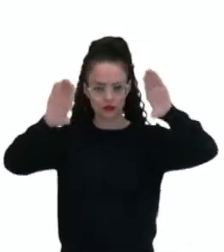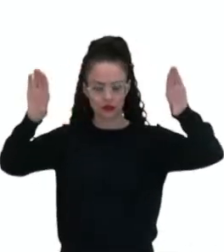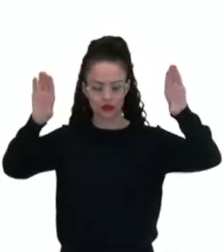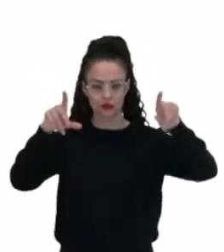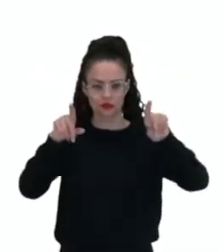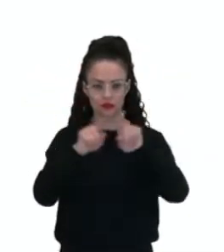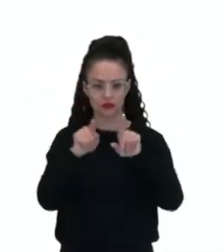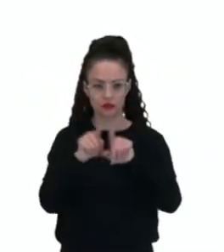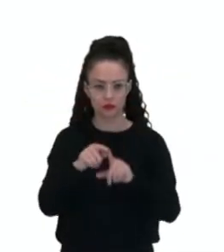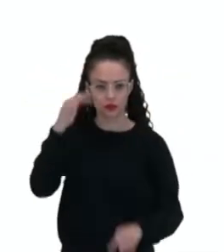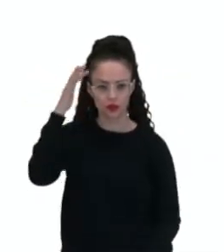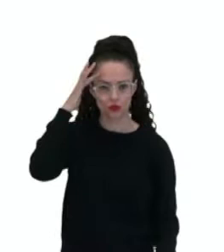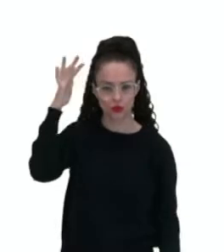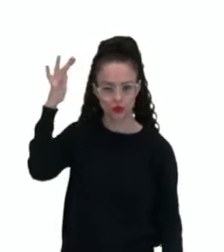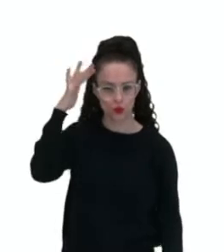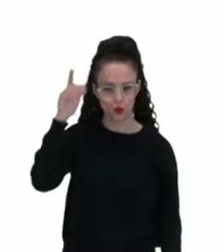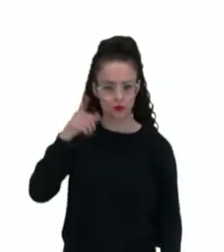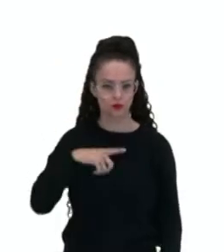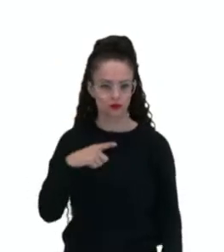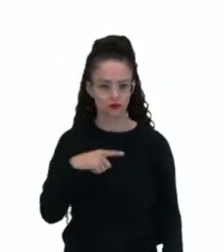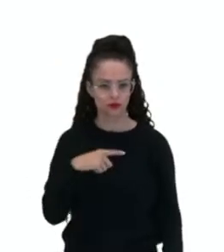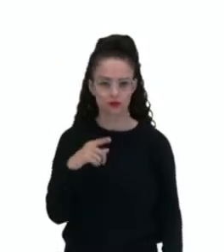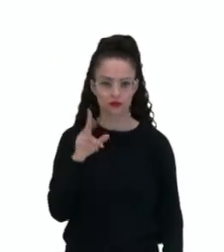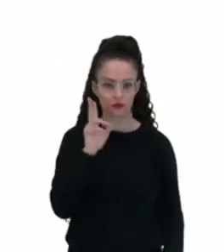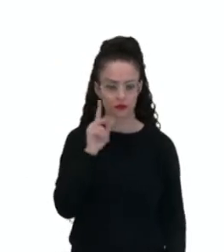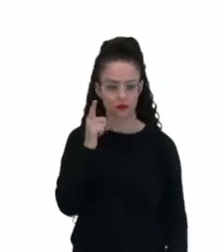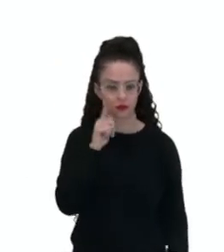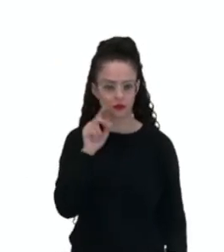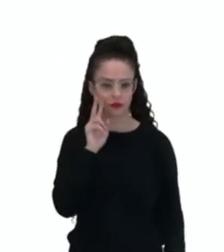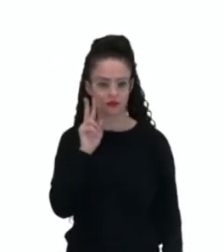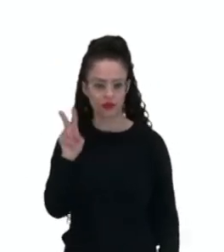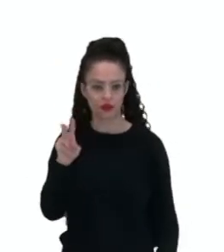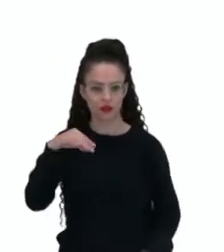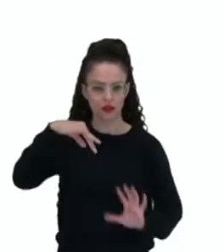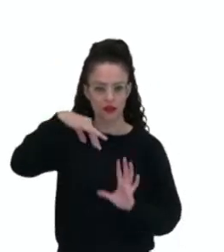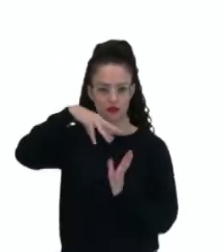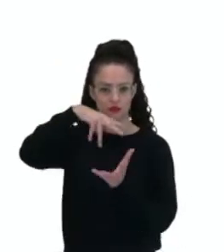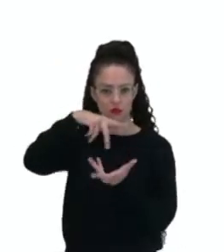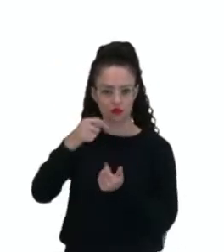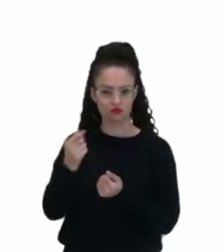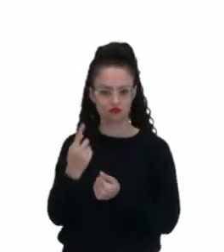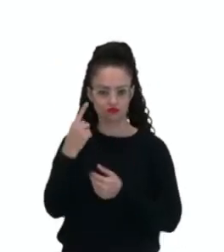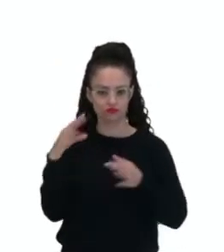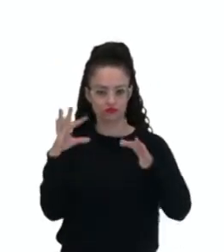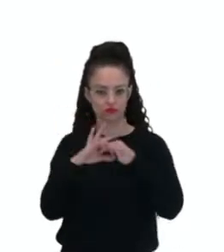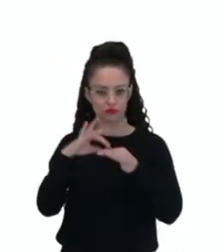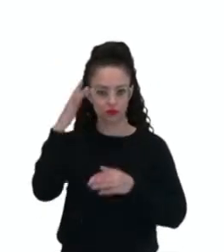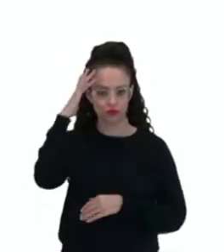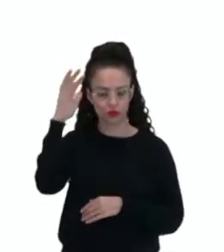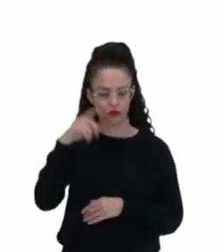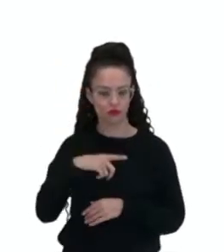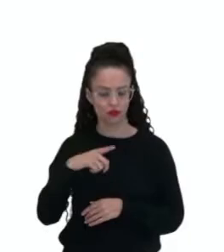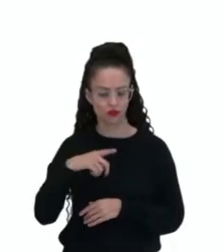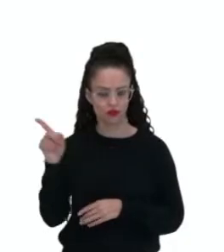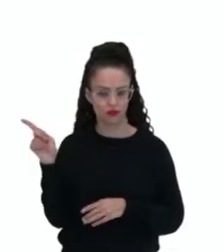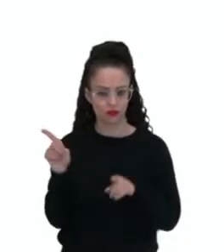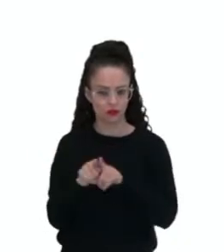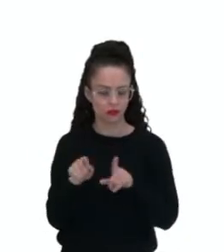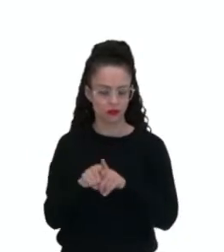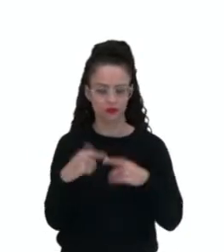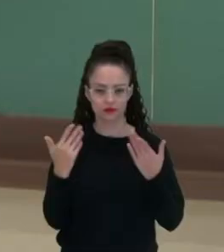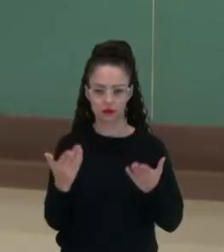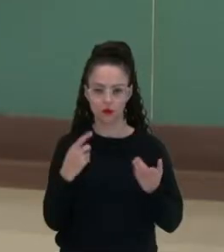questão dos sonhos ali presente também a gente consegue ver, né, esse mundo onírico também presente nessa obra, né? Então, sem